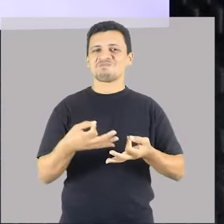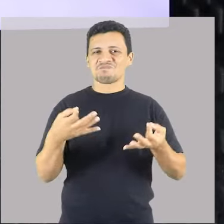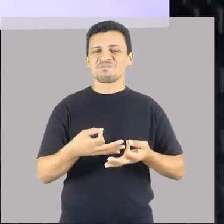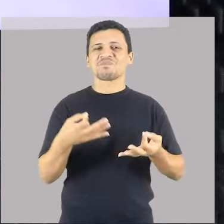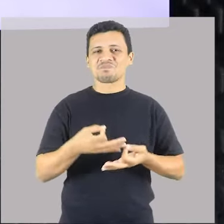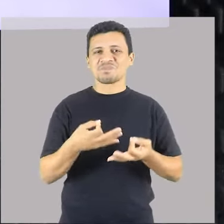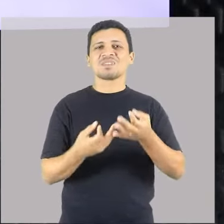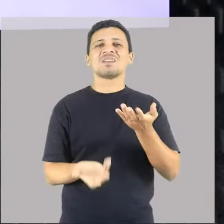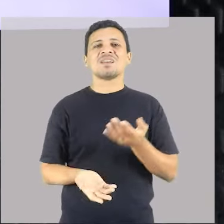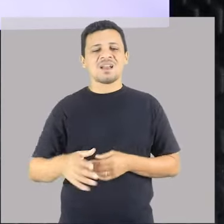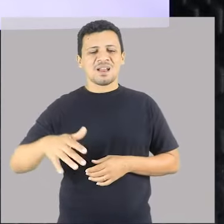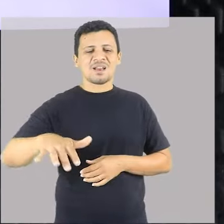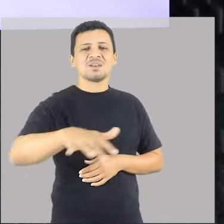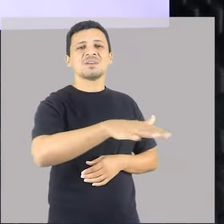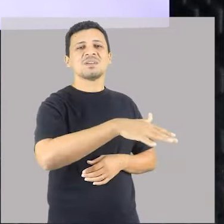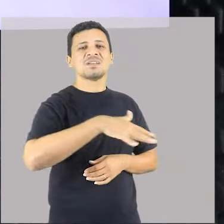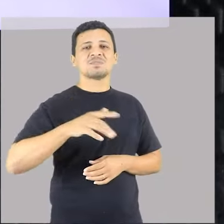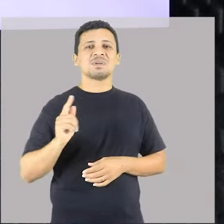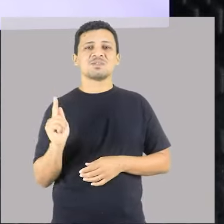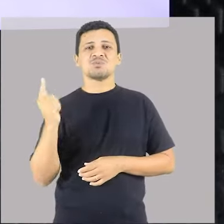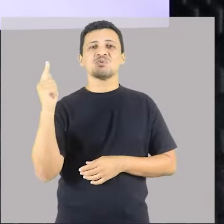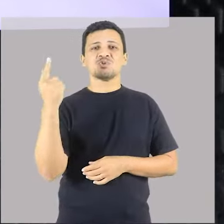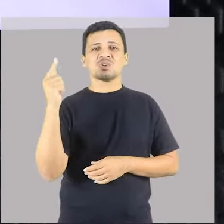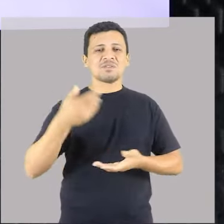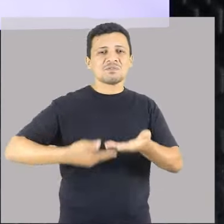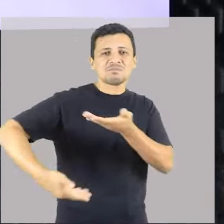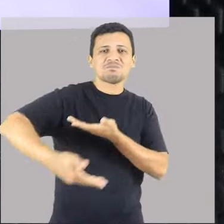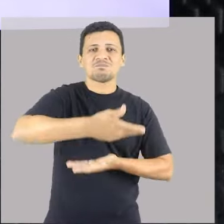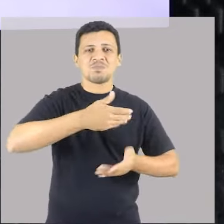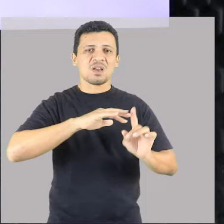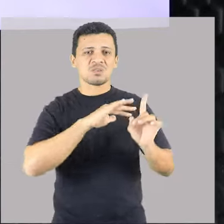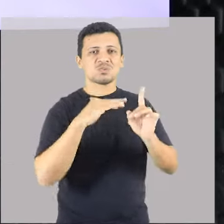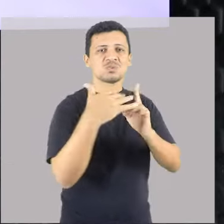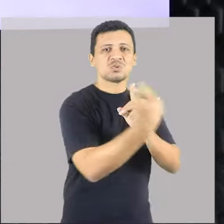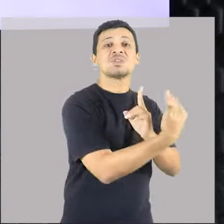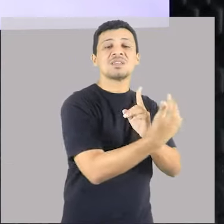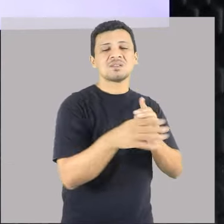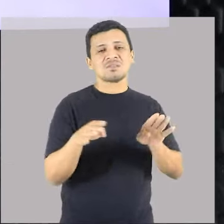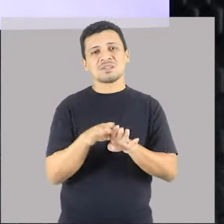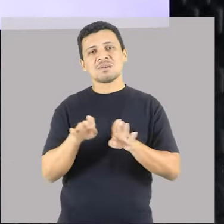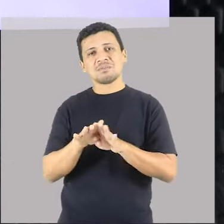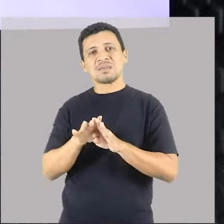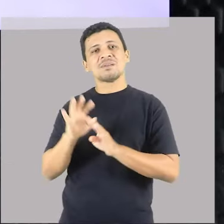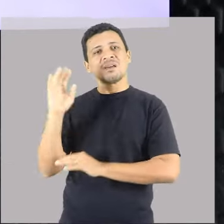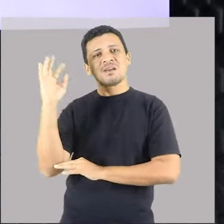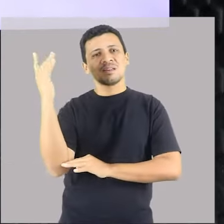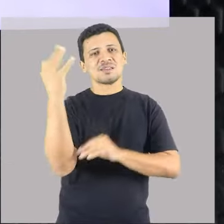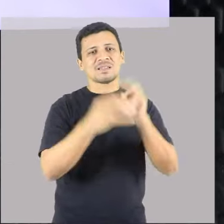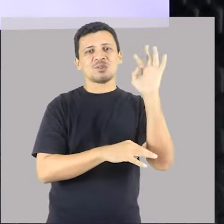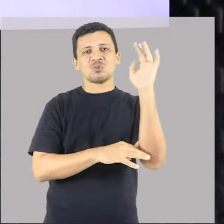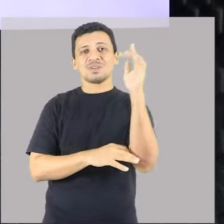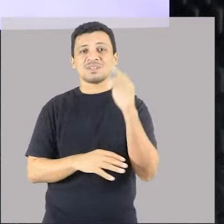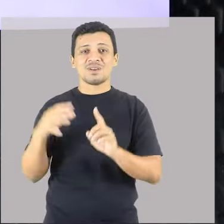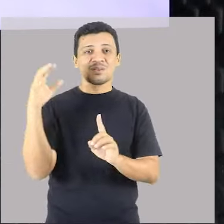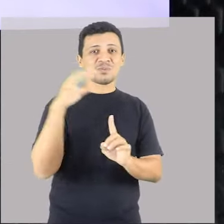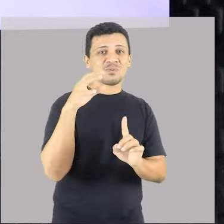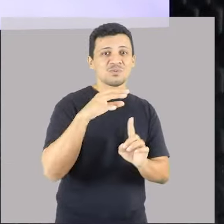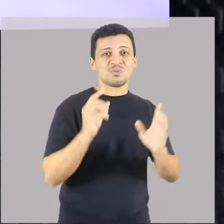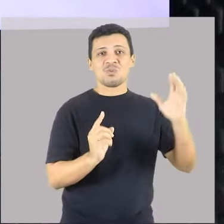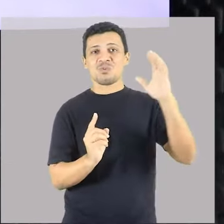é fruto direto da interação entre esses elementos sociedade e natureza ambos influenciando um no outro